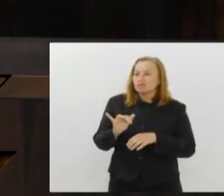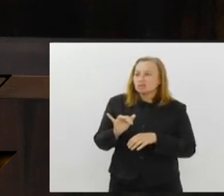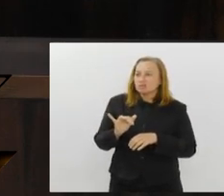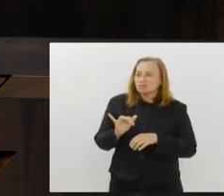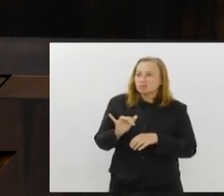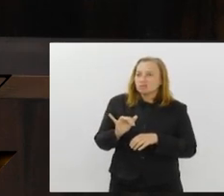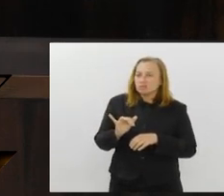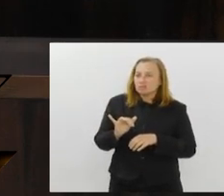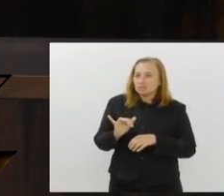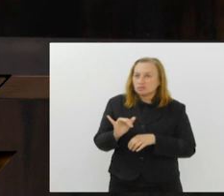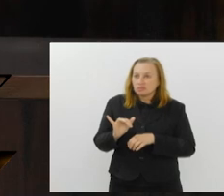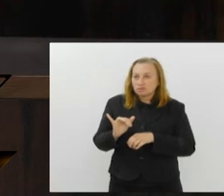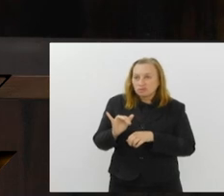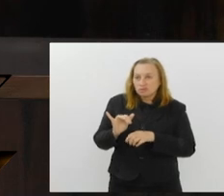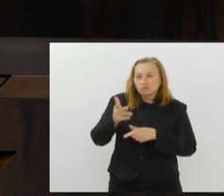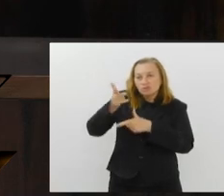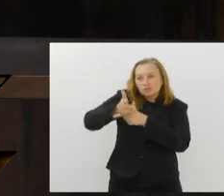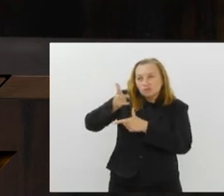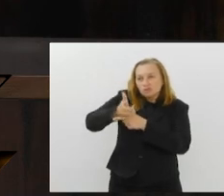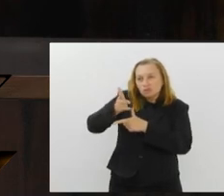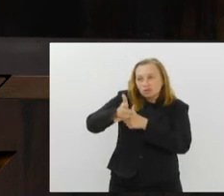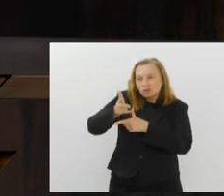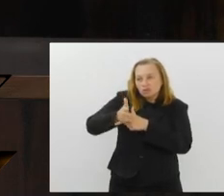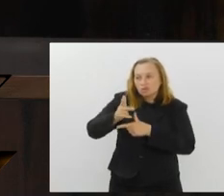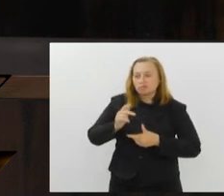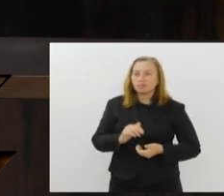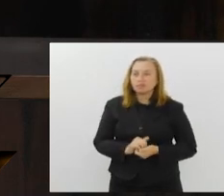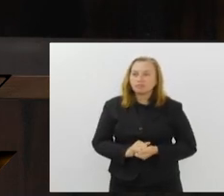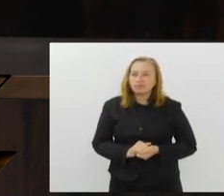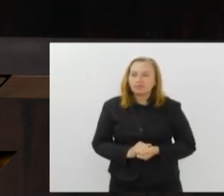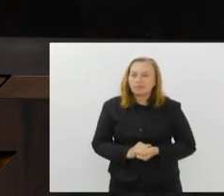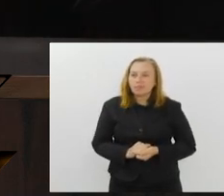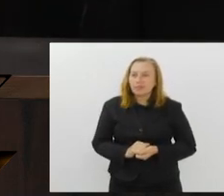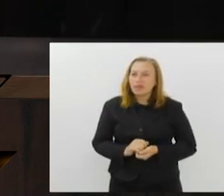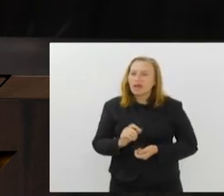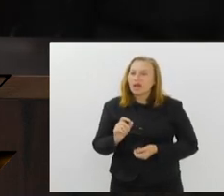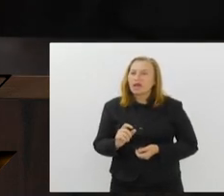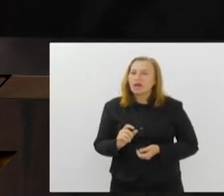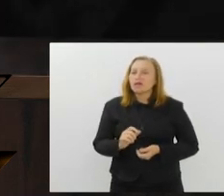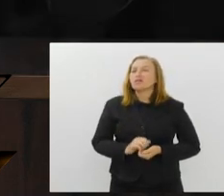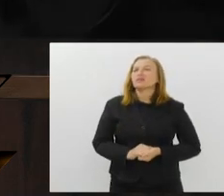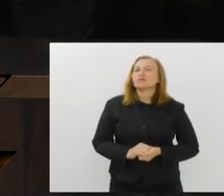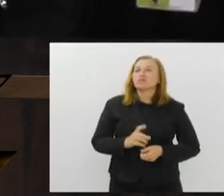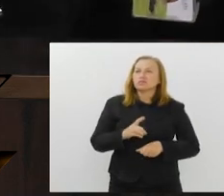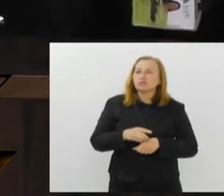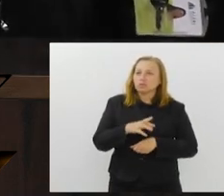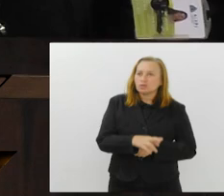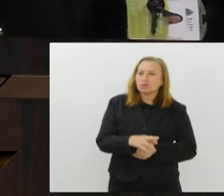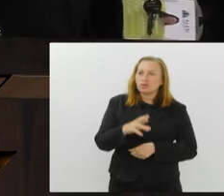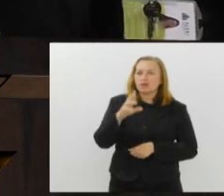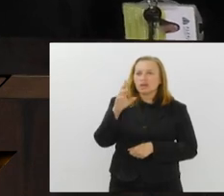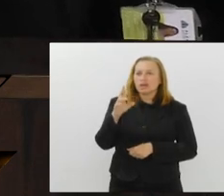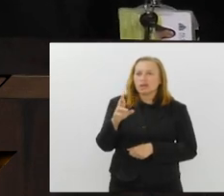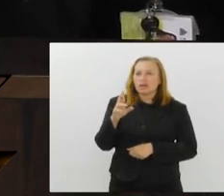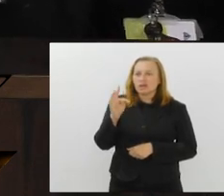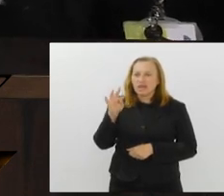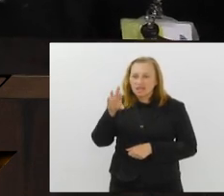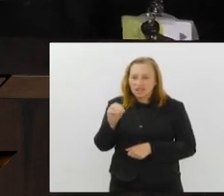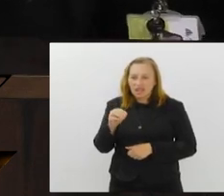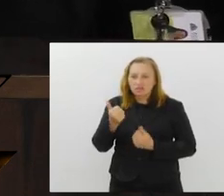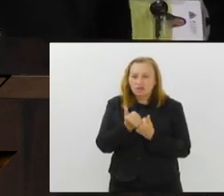eh nas nossas falas então peço que use a palavra Dr ton que é